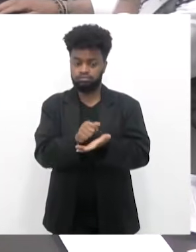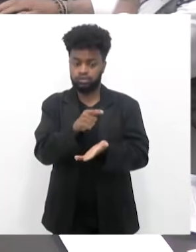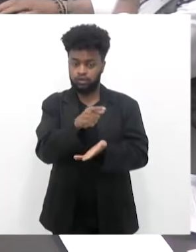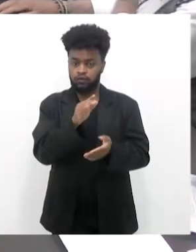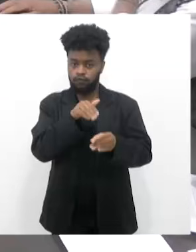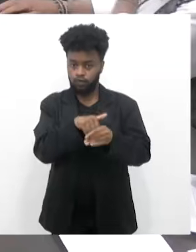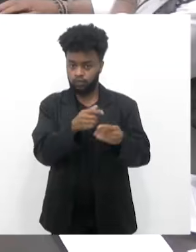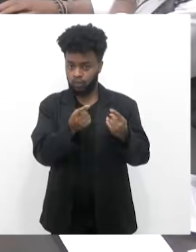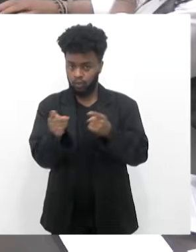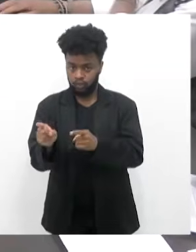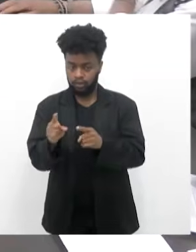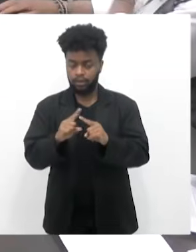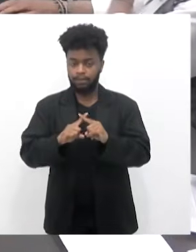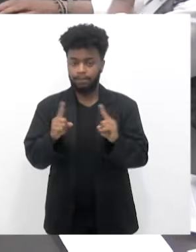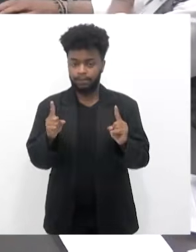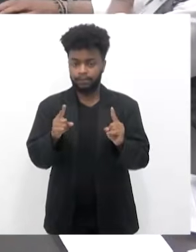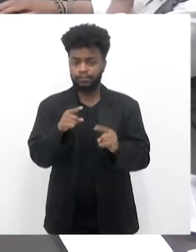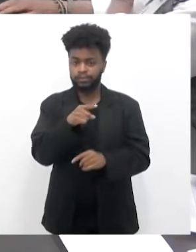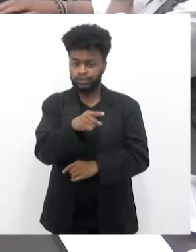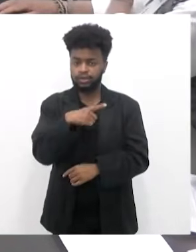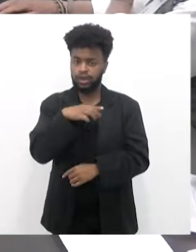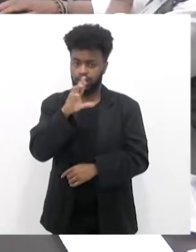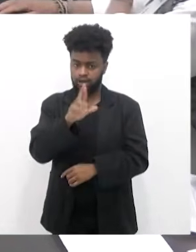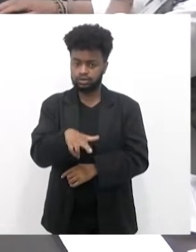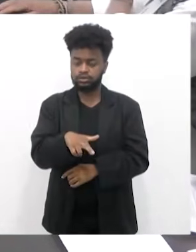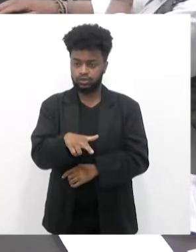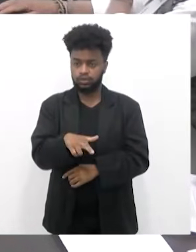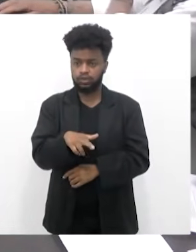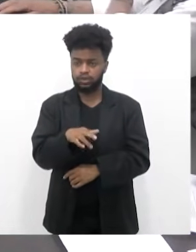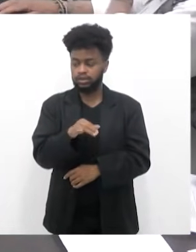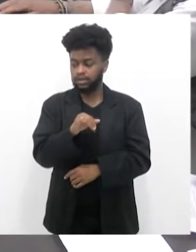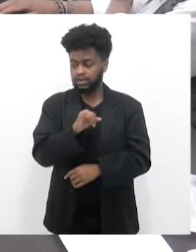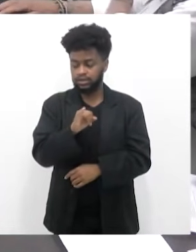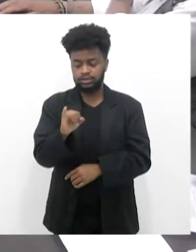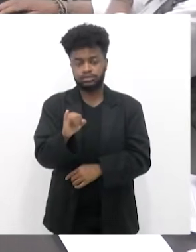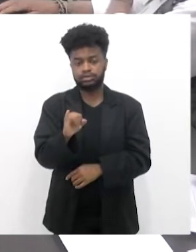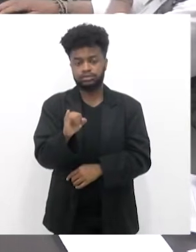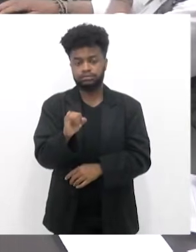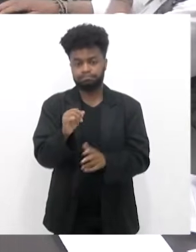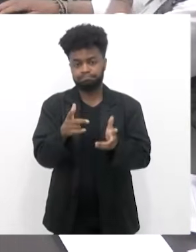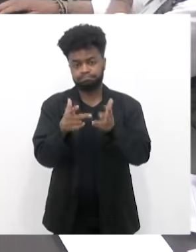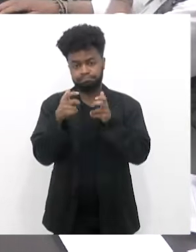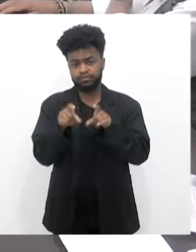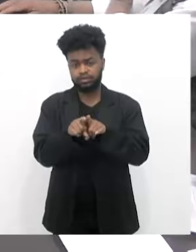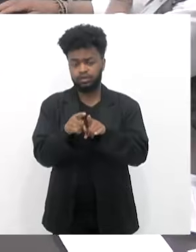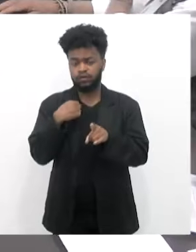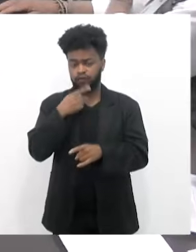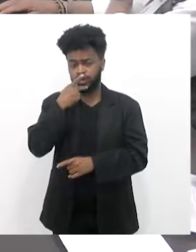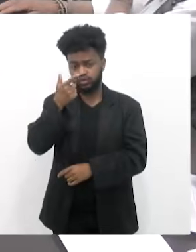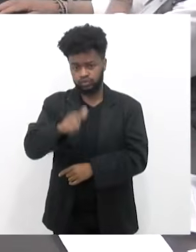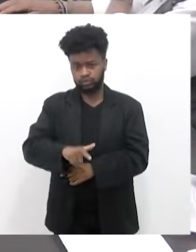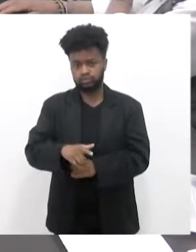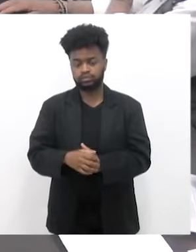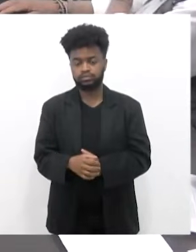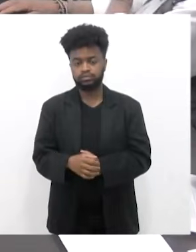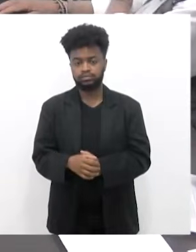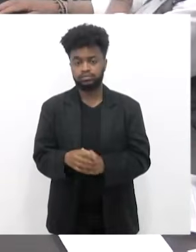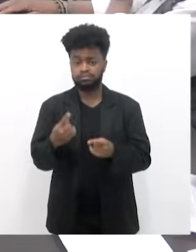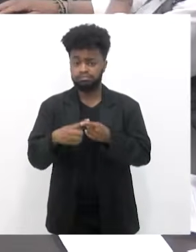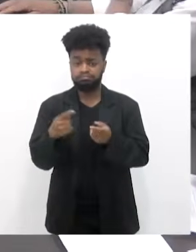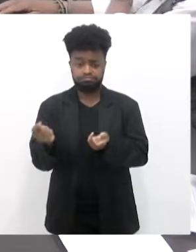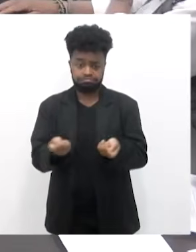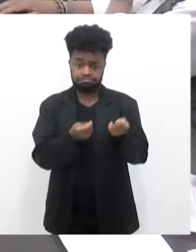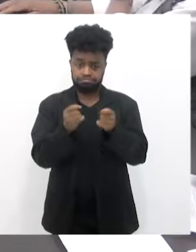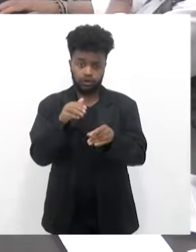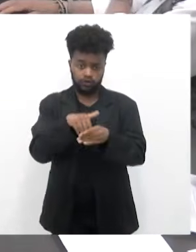contrário, mas Vossa Excelência tem absoluta razão quando leva em consideração, e eu gostaria até de ser redundante nisso, uma eleição habitual e